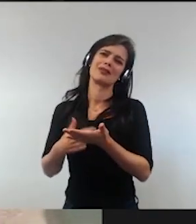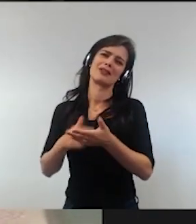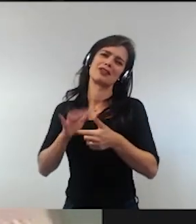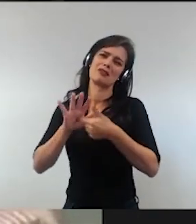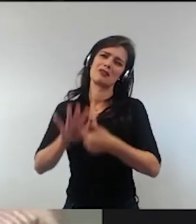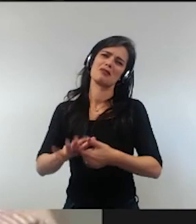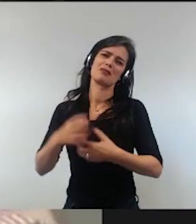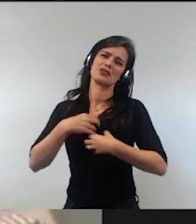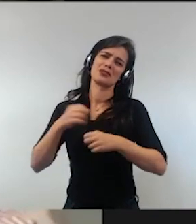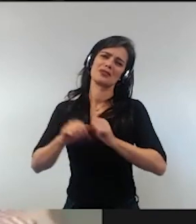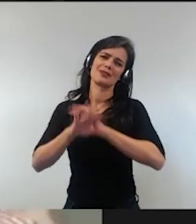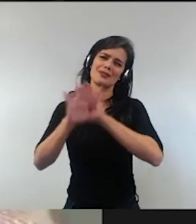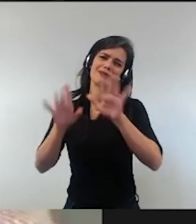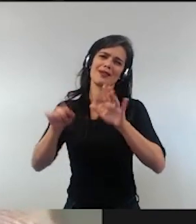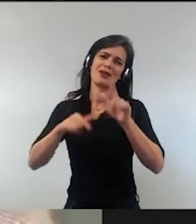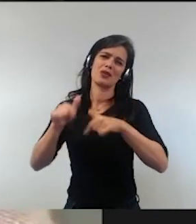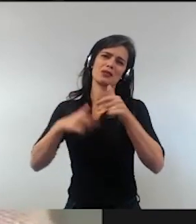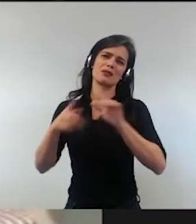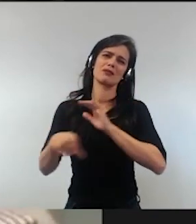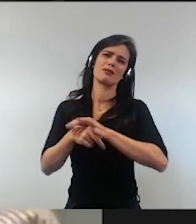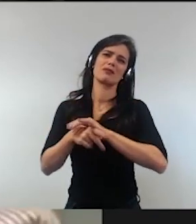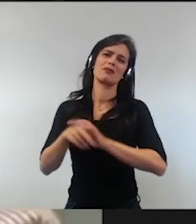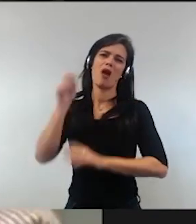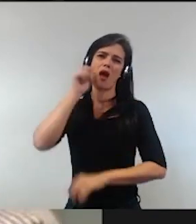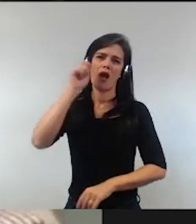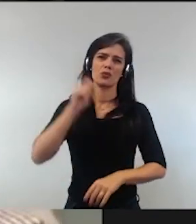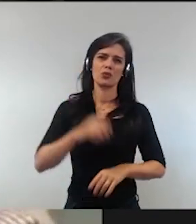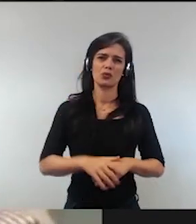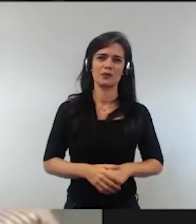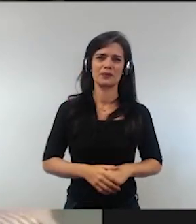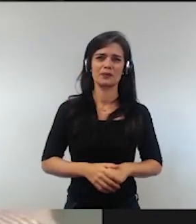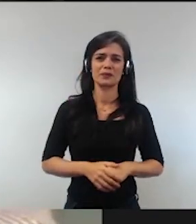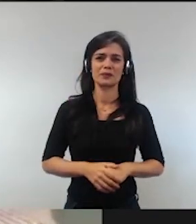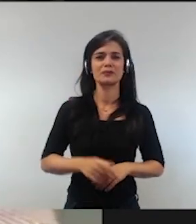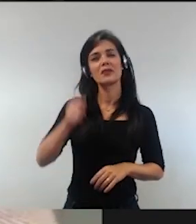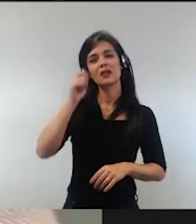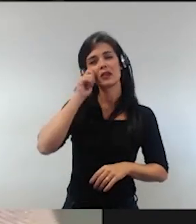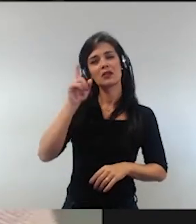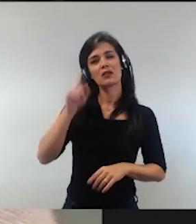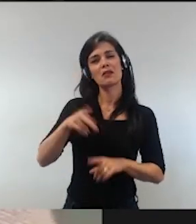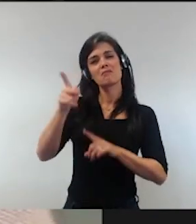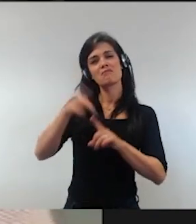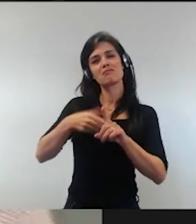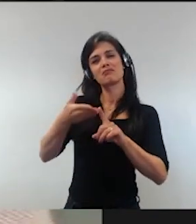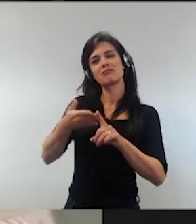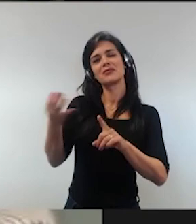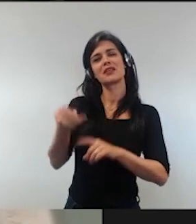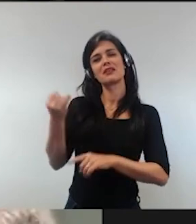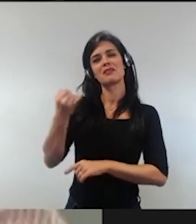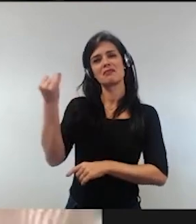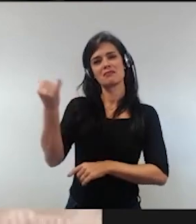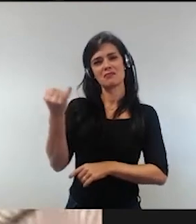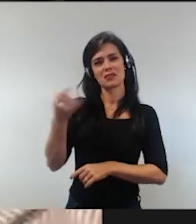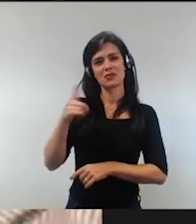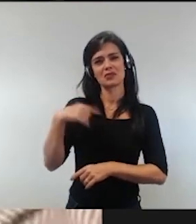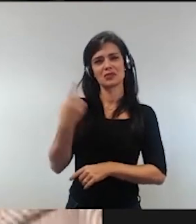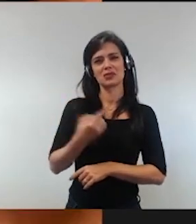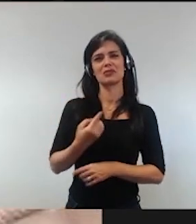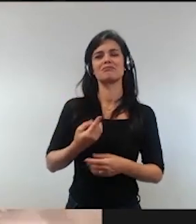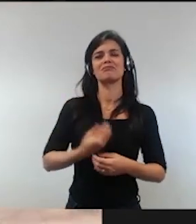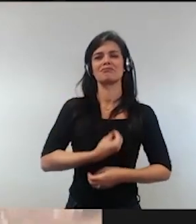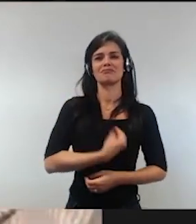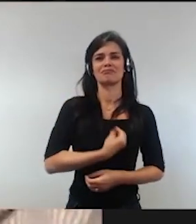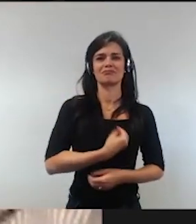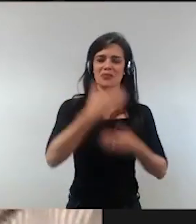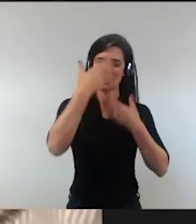muito clara, esse é o trabalho do autor. O autor é uma personalidade importante nesse nosso conjunto.